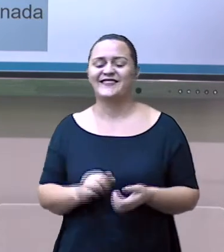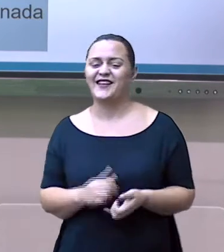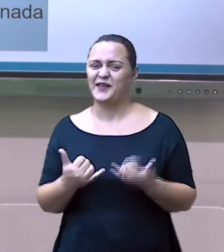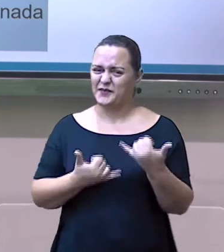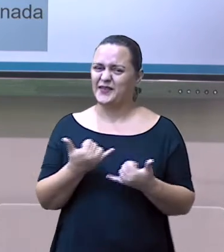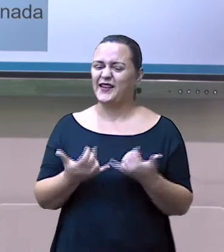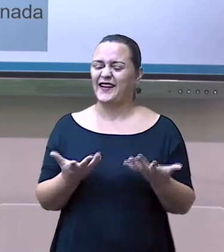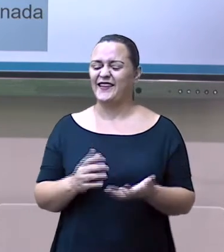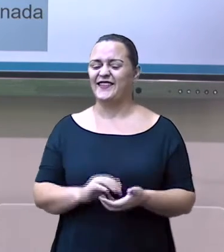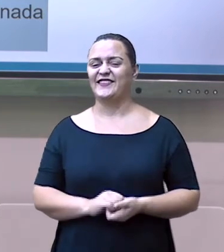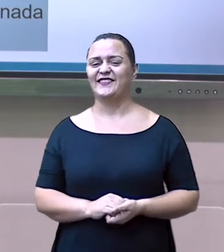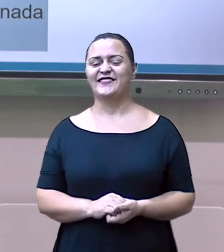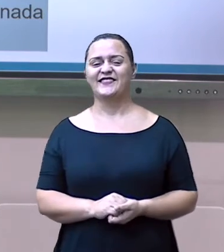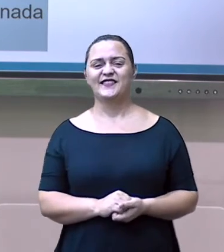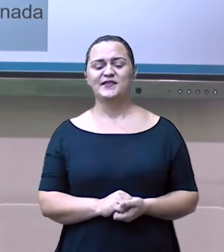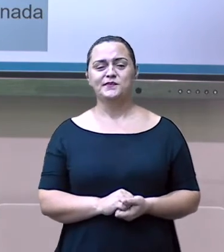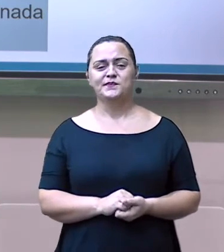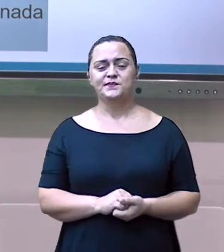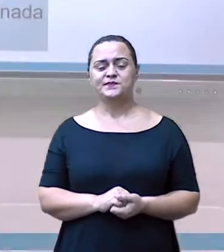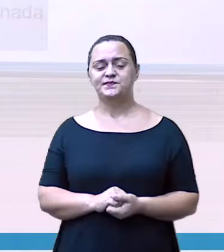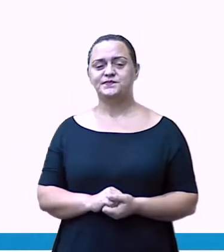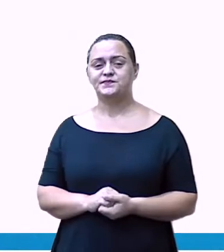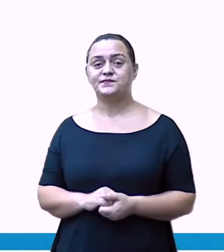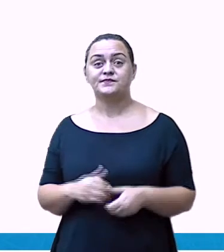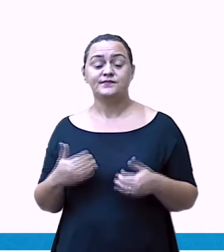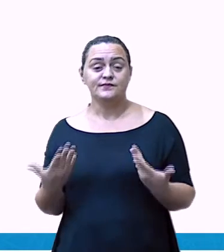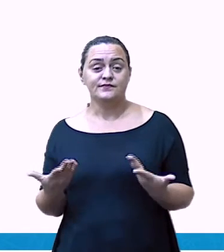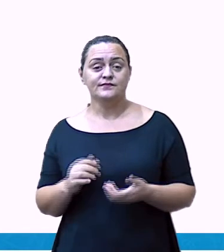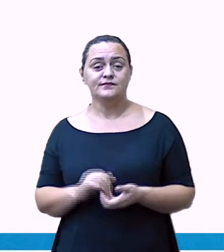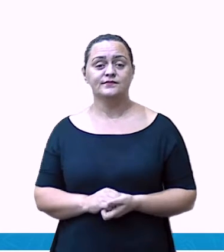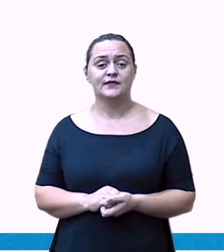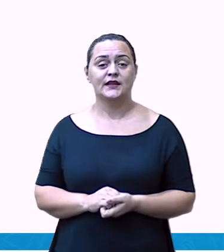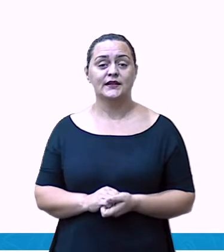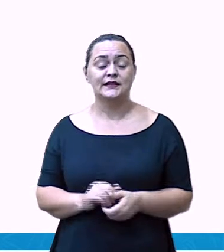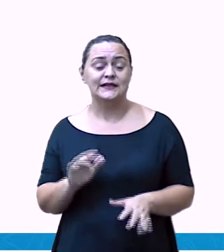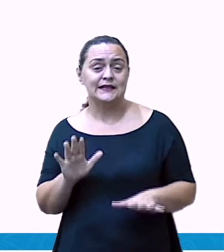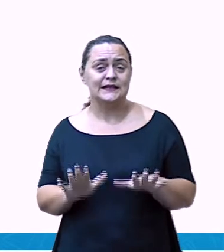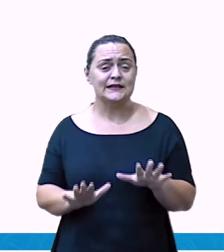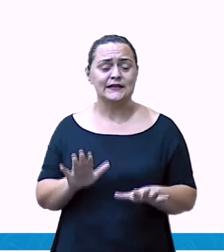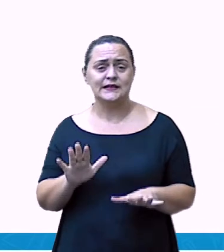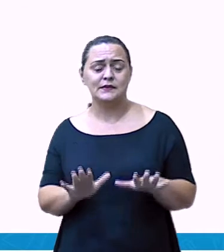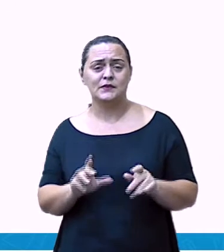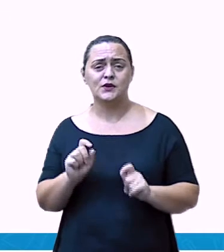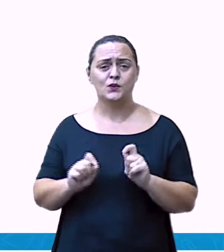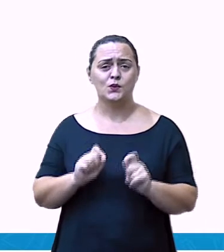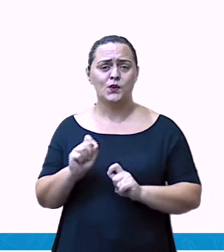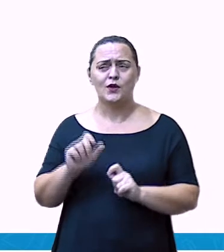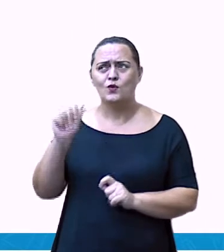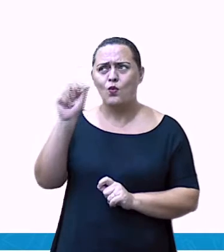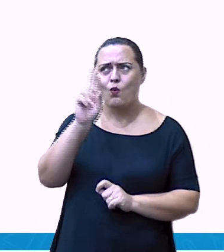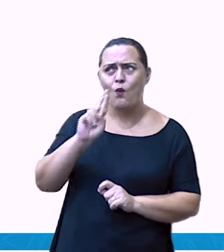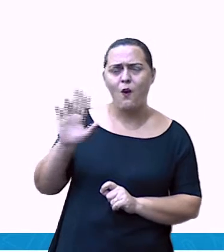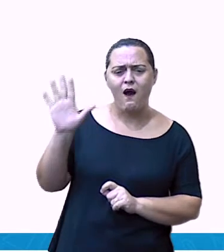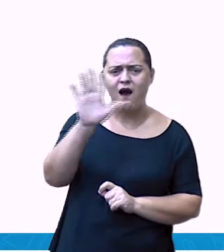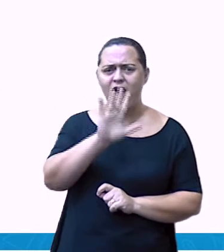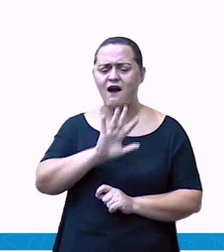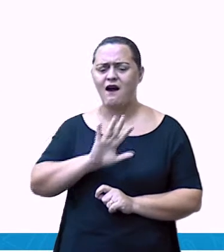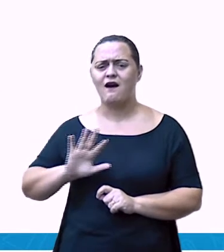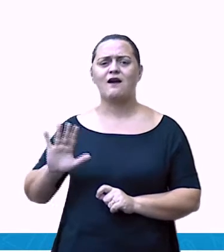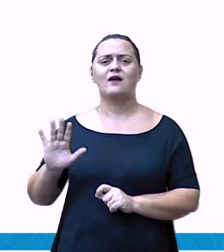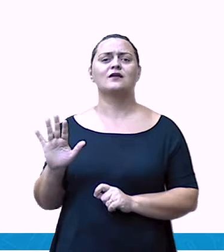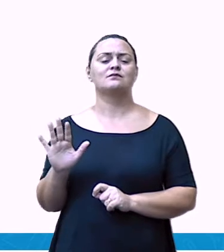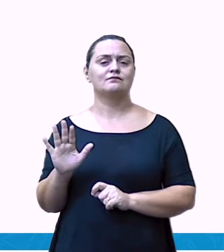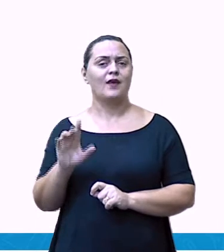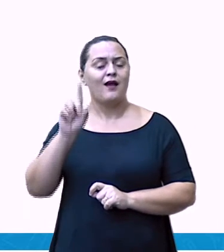Então, a movimentação das massas de ar. Isso é um outro